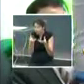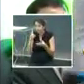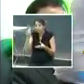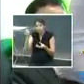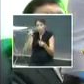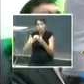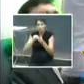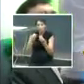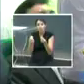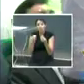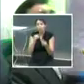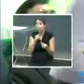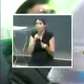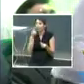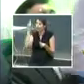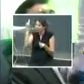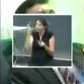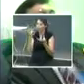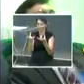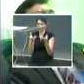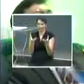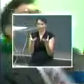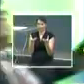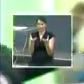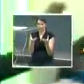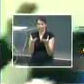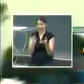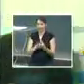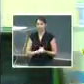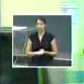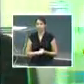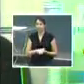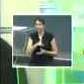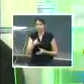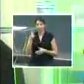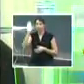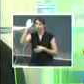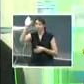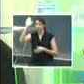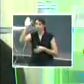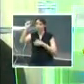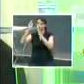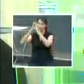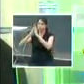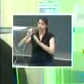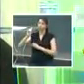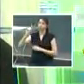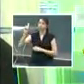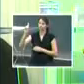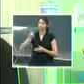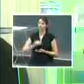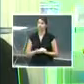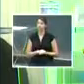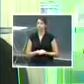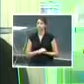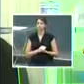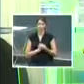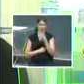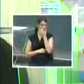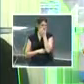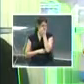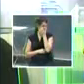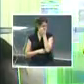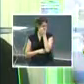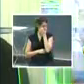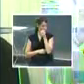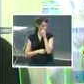noite: rompa a barreira, rompa, rompa a barreira, e levante a tua mão e adore, adore, adore, adore, adore a